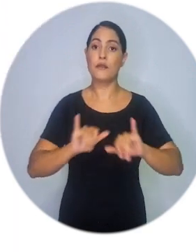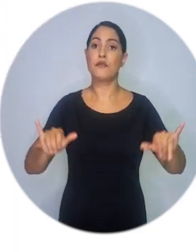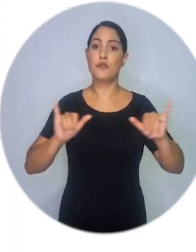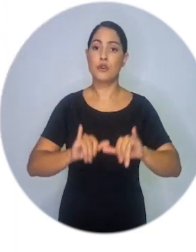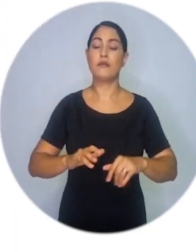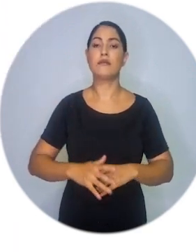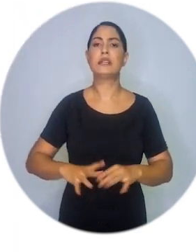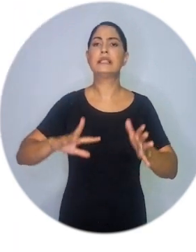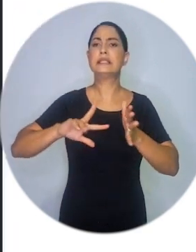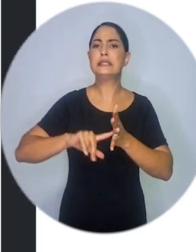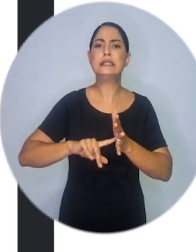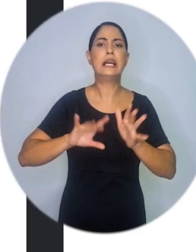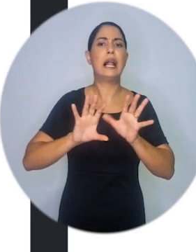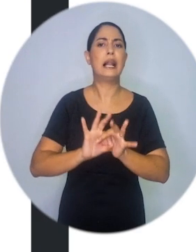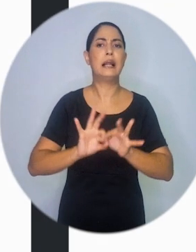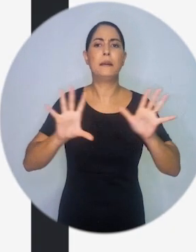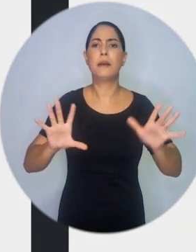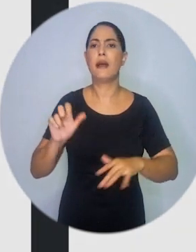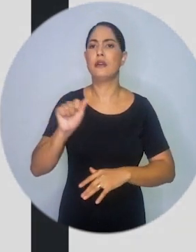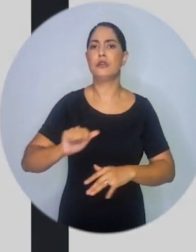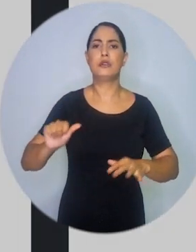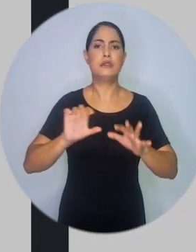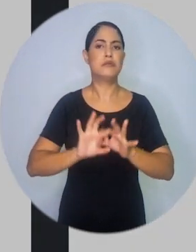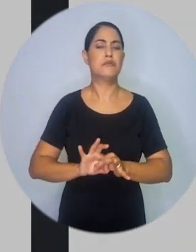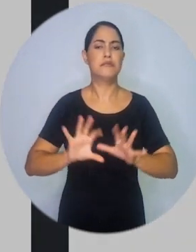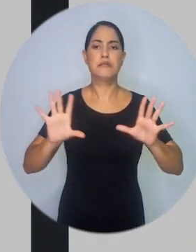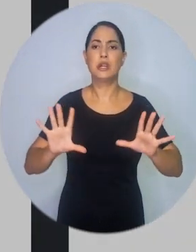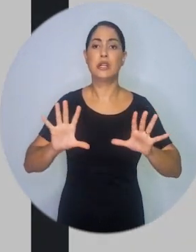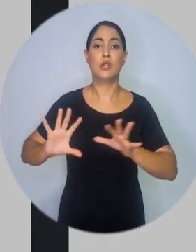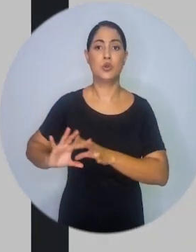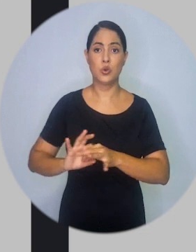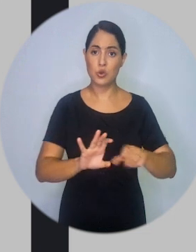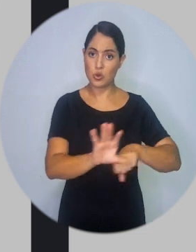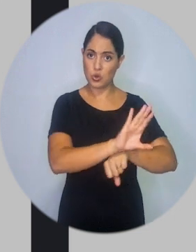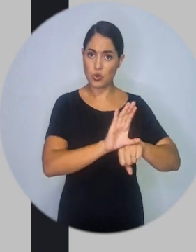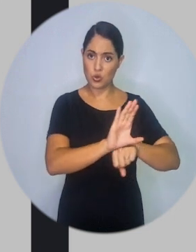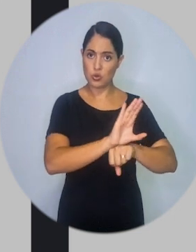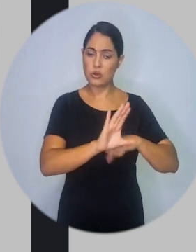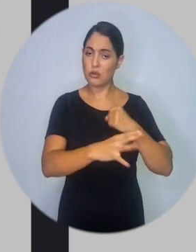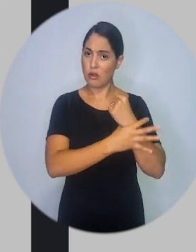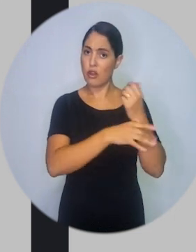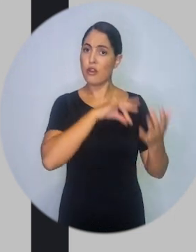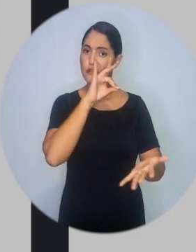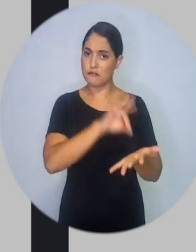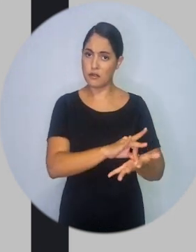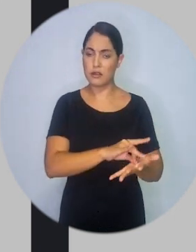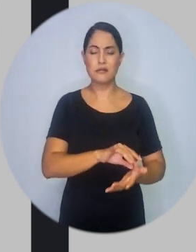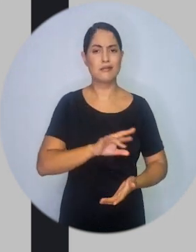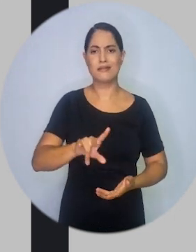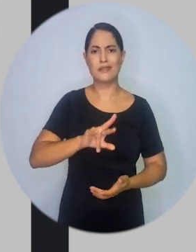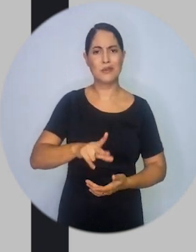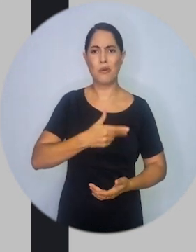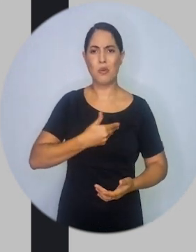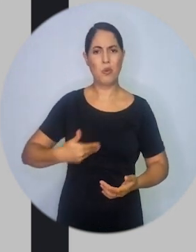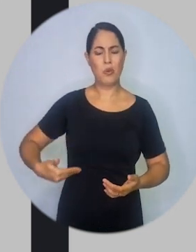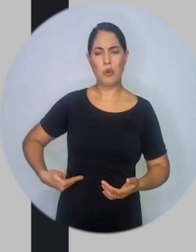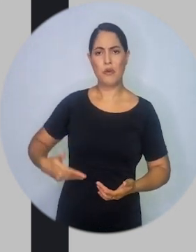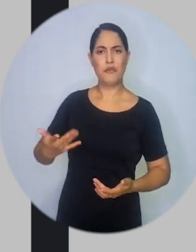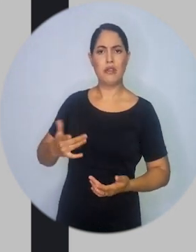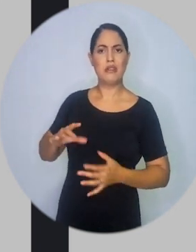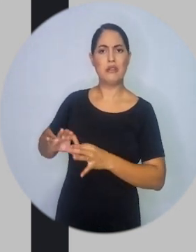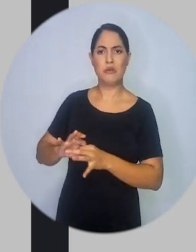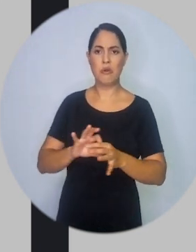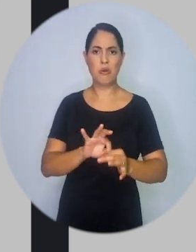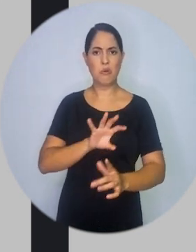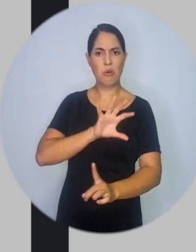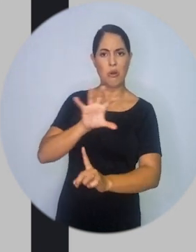ordem reforçou que a liberdade sindical e de associação constituem direitos fundamentais previstos na Constituição, não cabendo ao